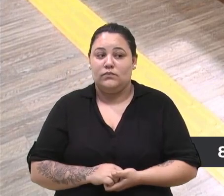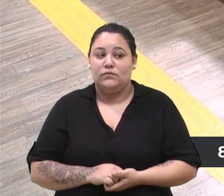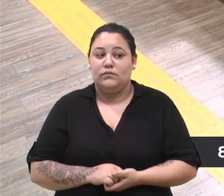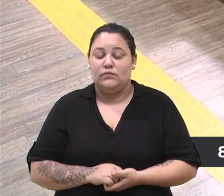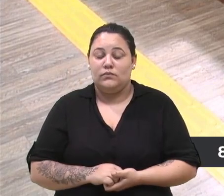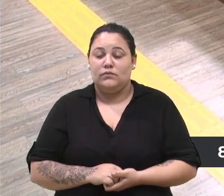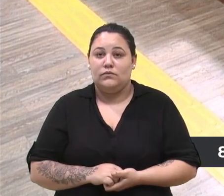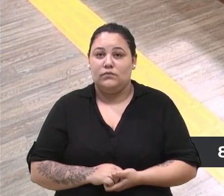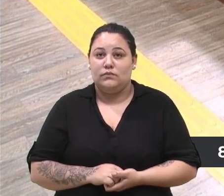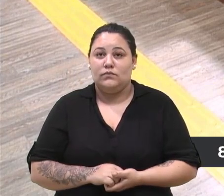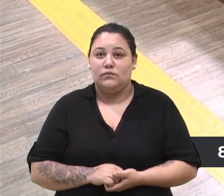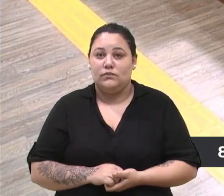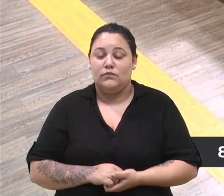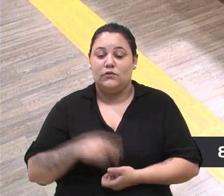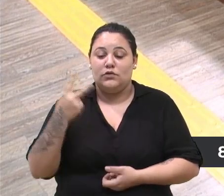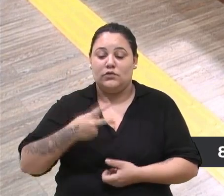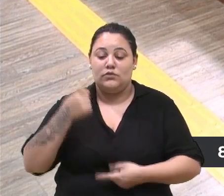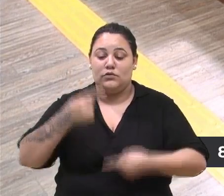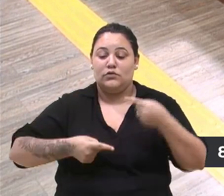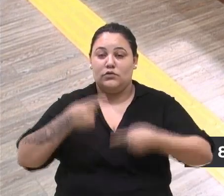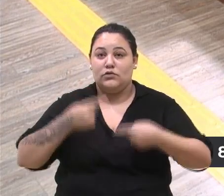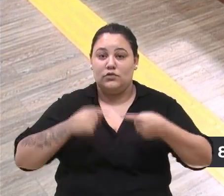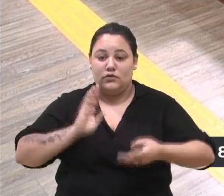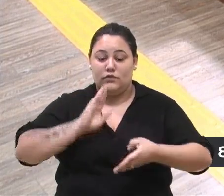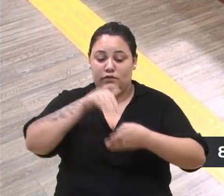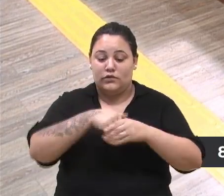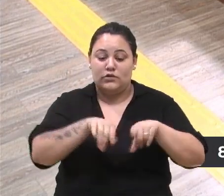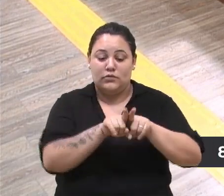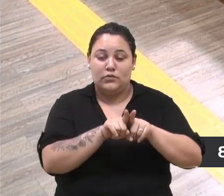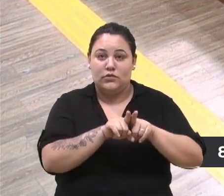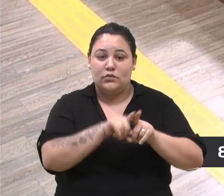Em segunda discussão e votação, projeto de lei